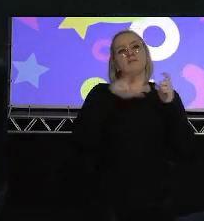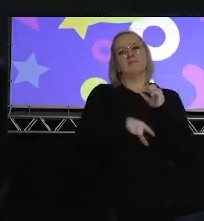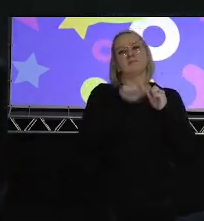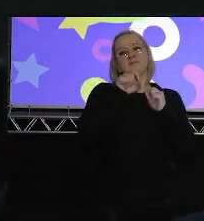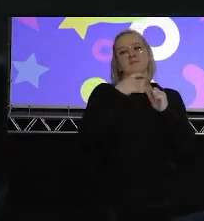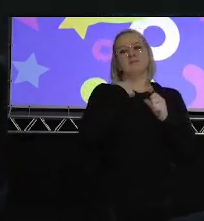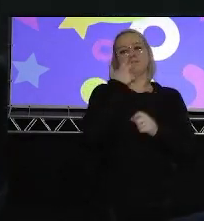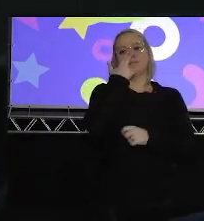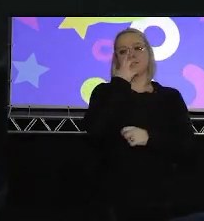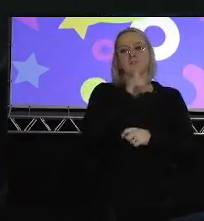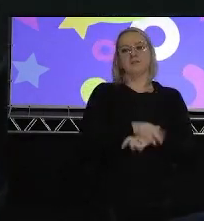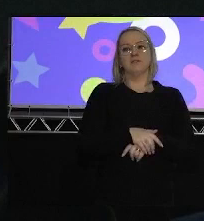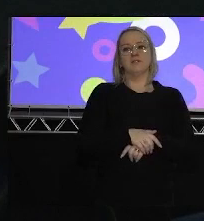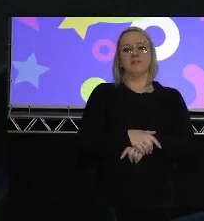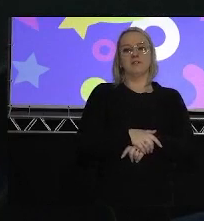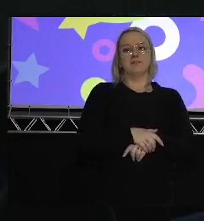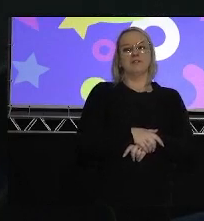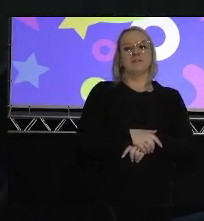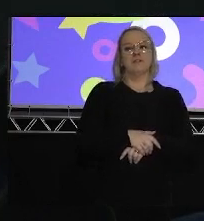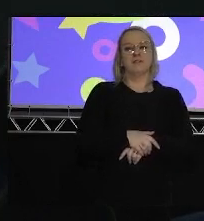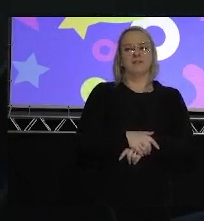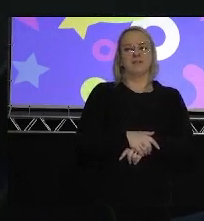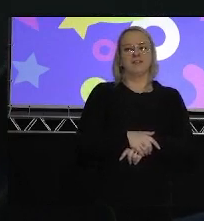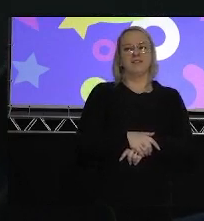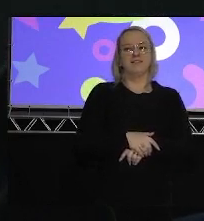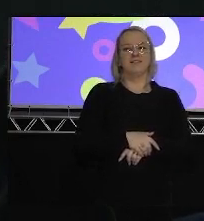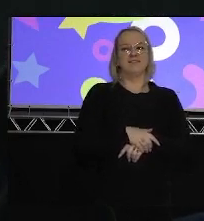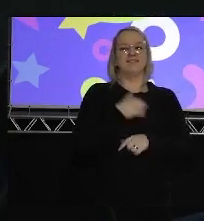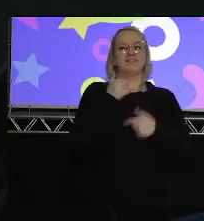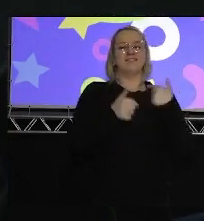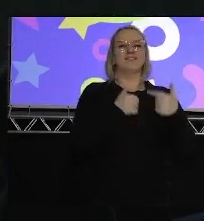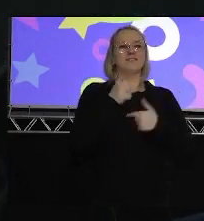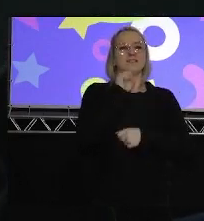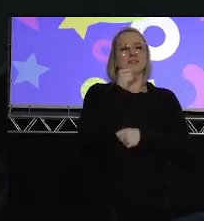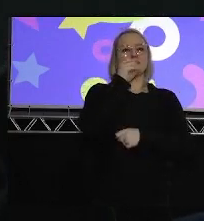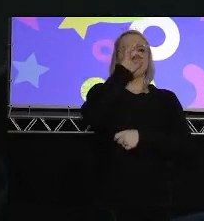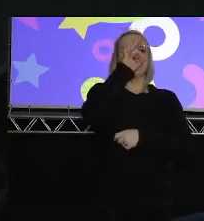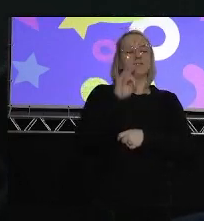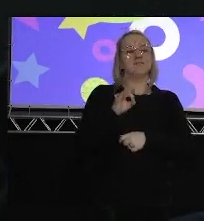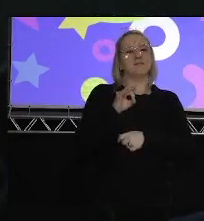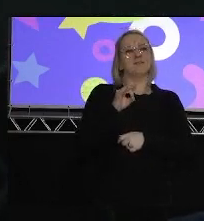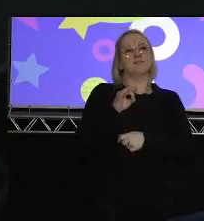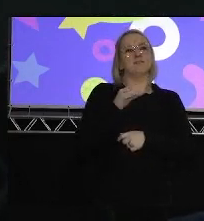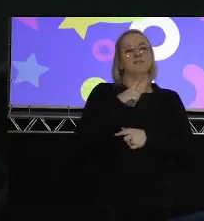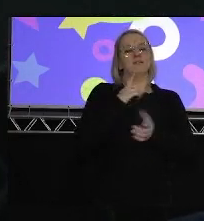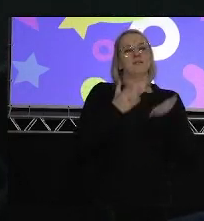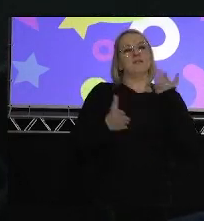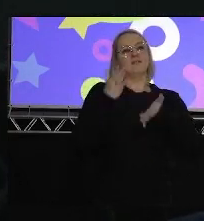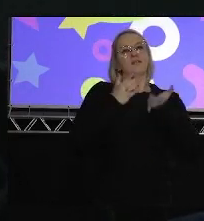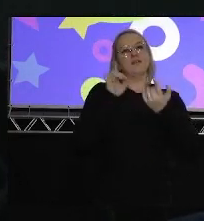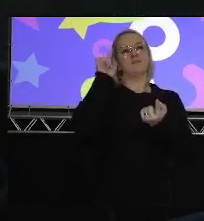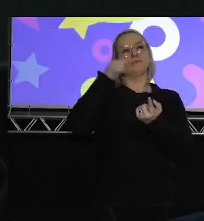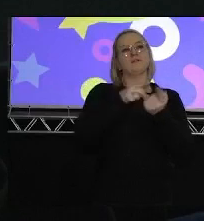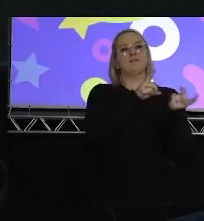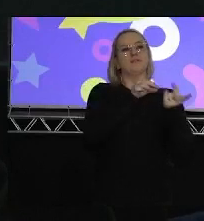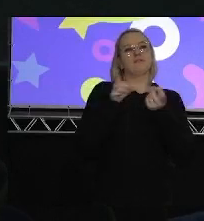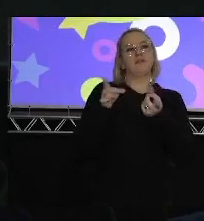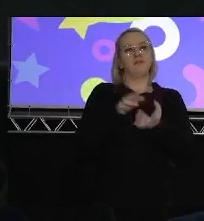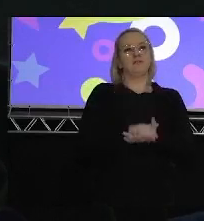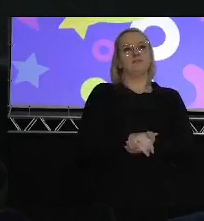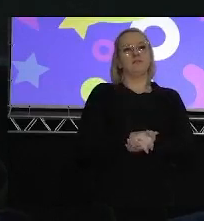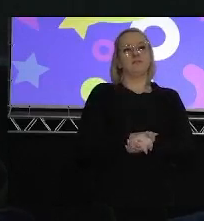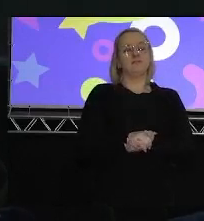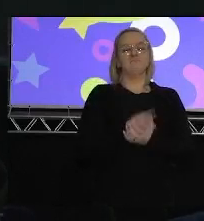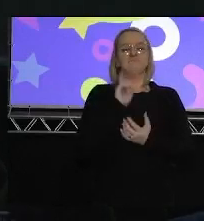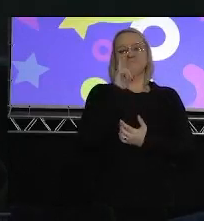eu depois consigo chegar lá para o C-Level e dizer, tá vendo, ó? Eu trabalhei 80% do tempo esse trimestre para atender o objetivo de vendas lá.